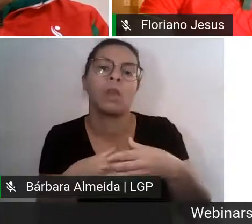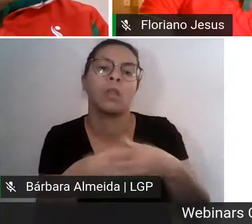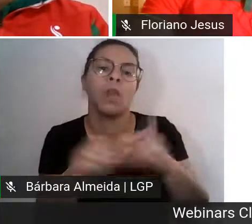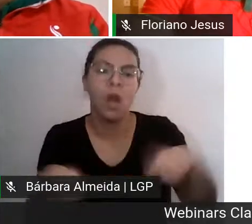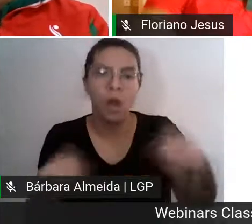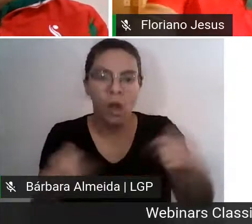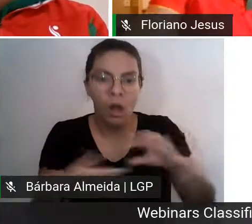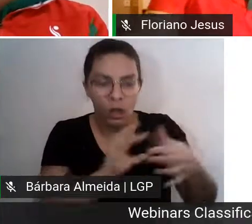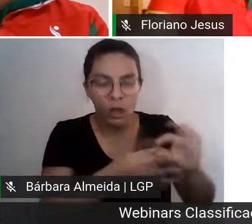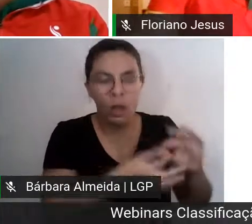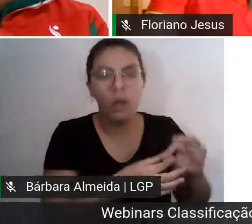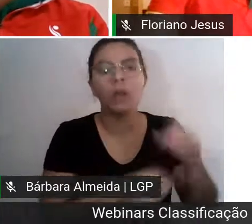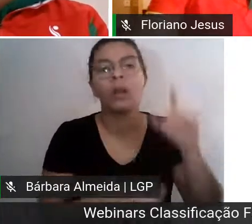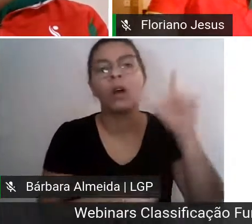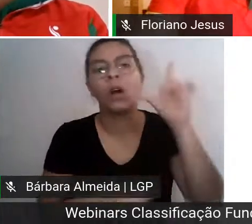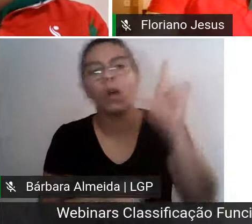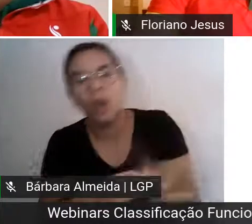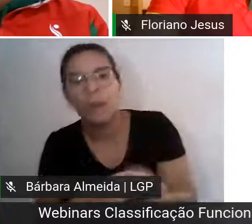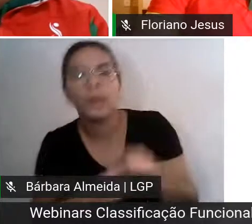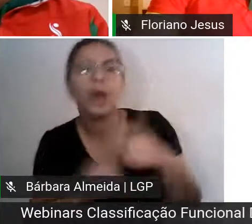com